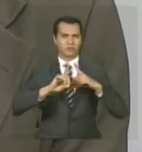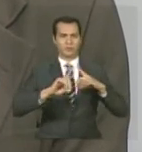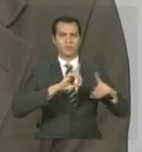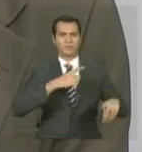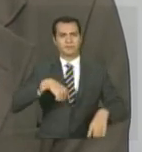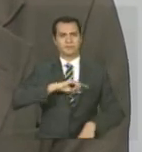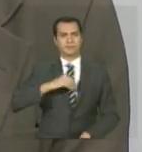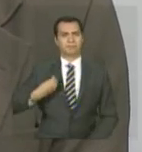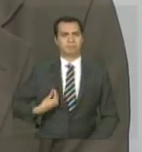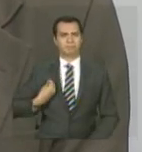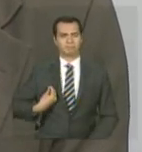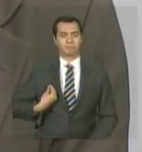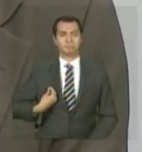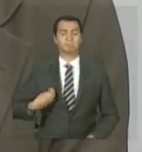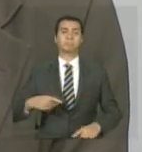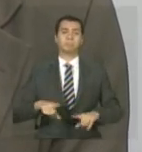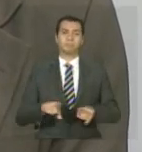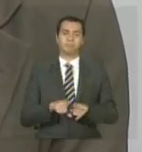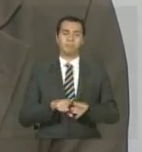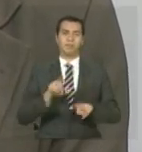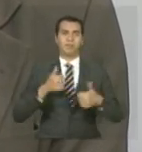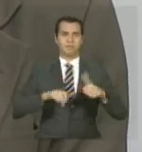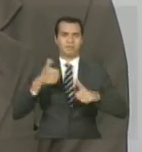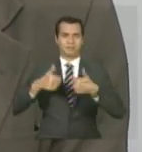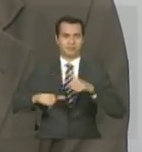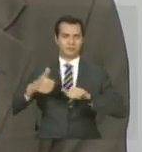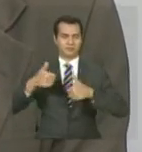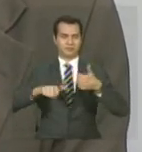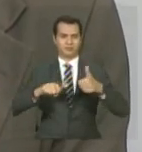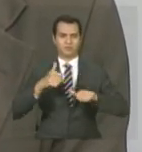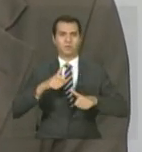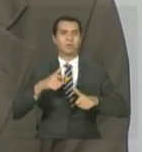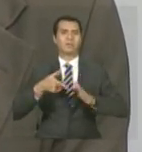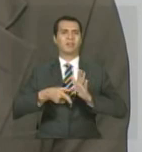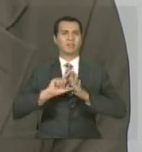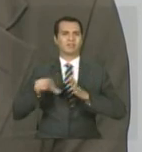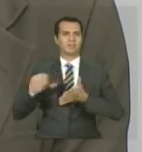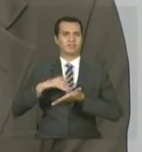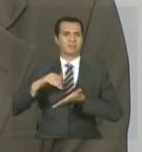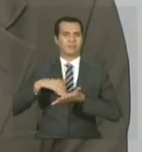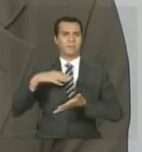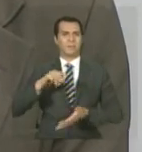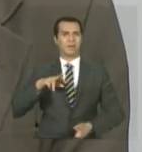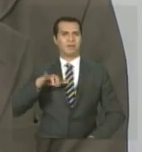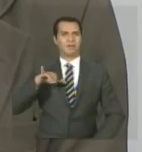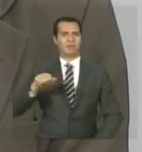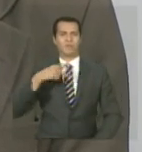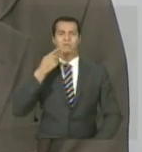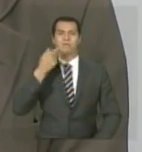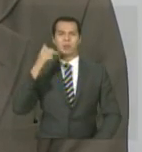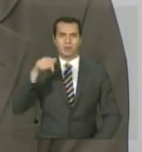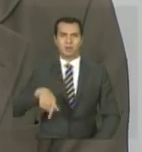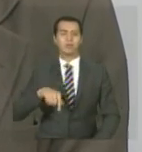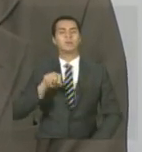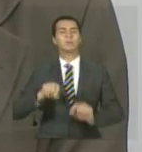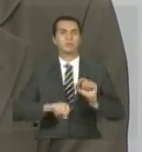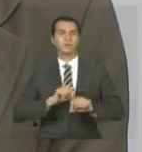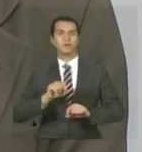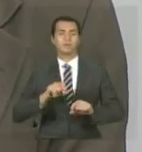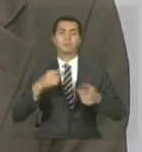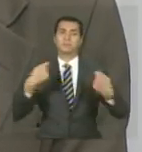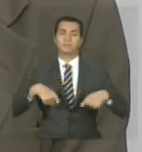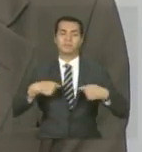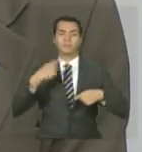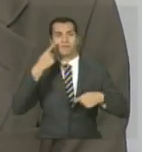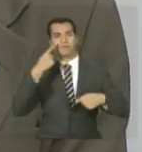E uma avaliação, a secretária Maia fazia referência aqui no bloco anterior, de olhar para os programas e ações do governo federal, que é